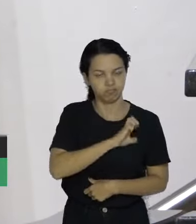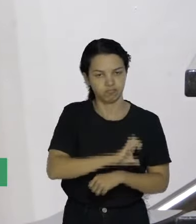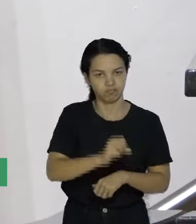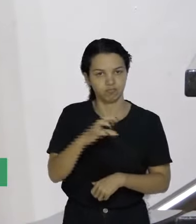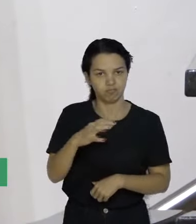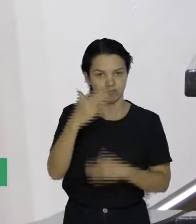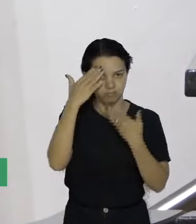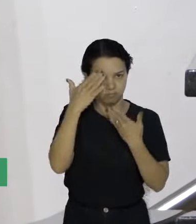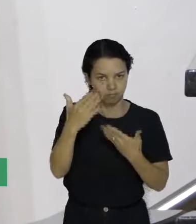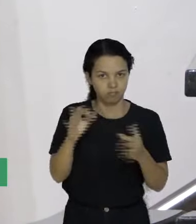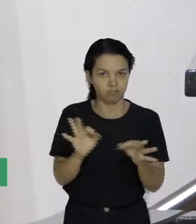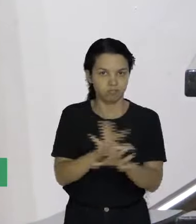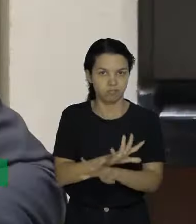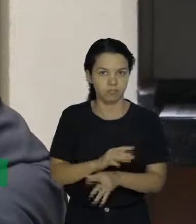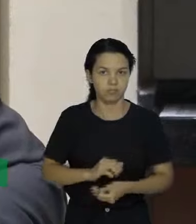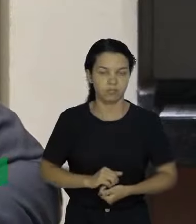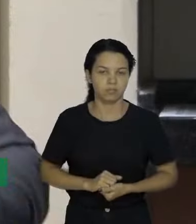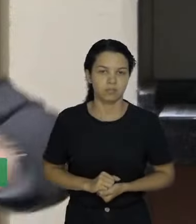era isso